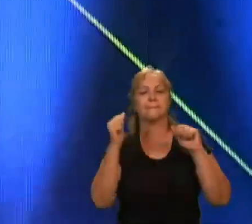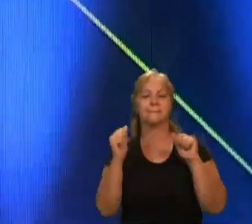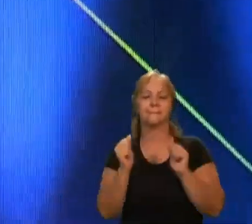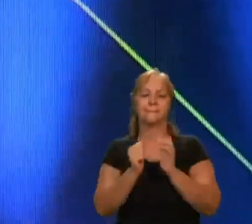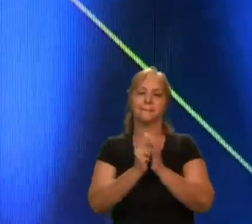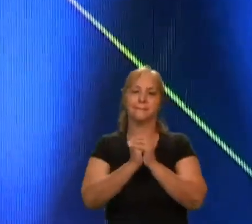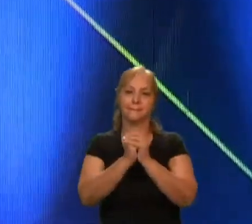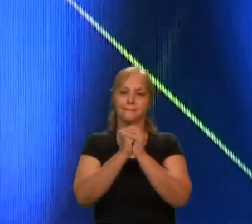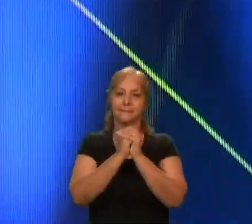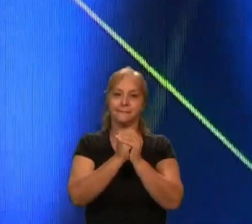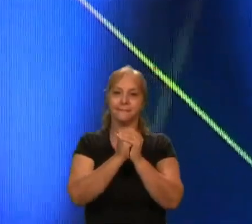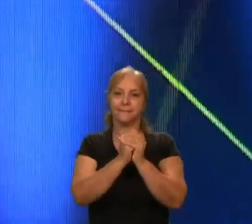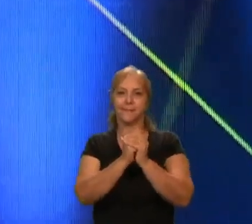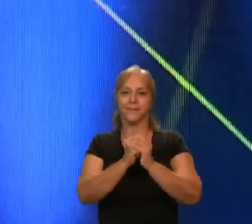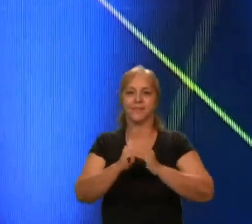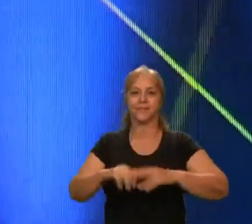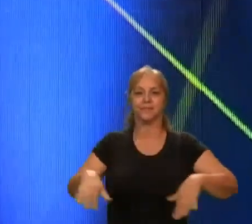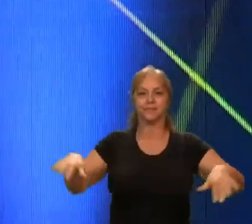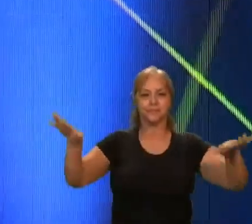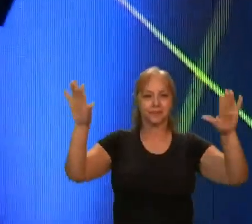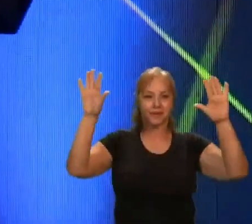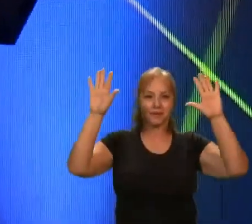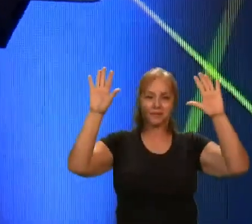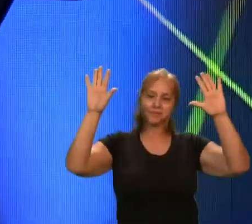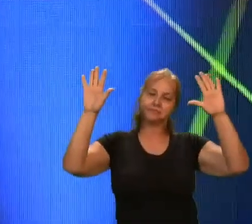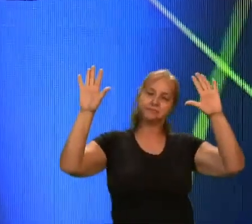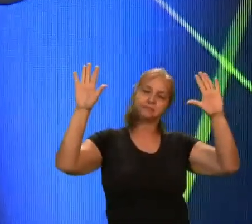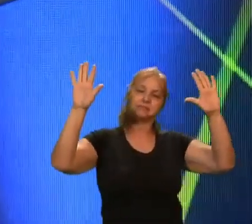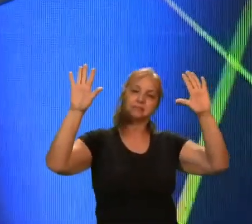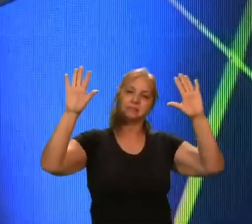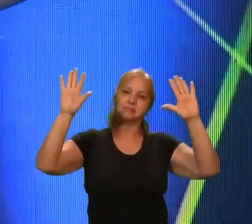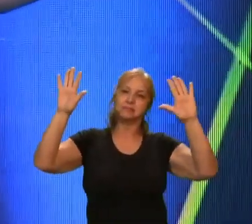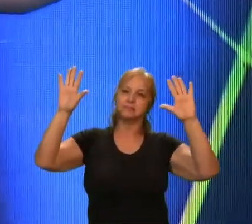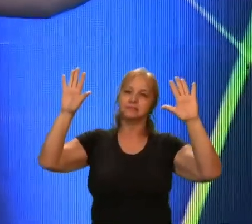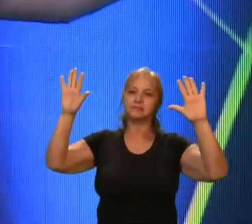suas mãos o mais alto que você puder a Ele e diga: